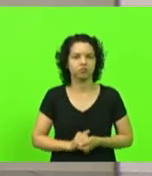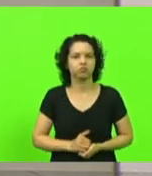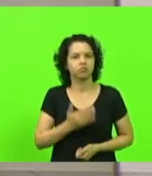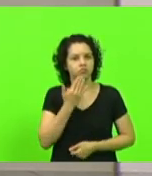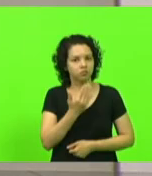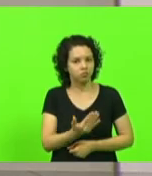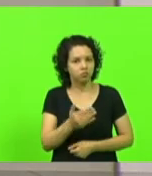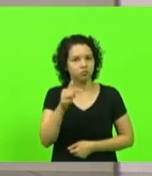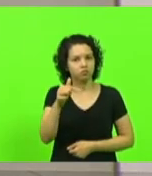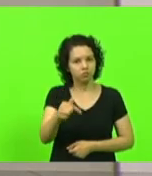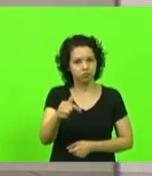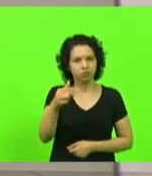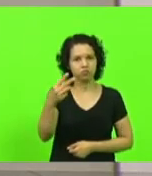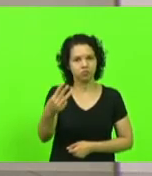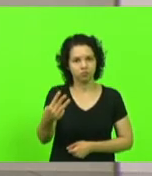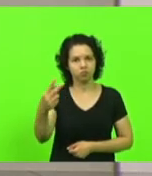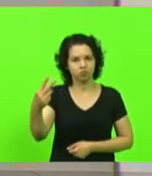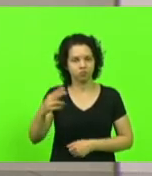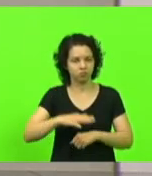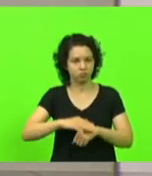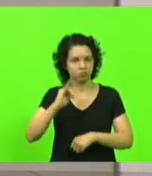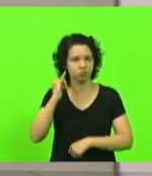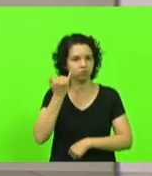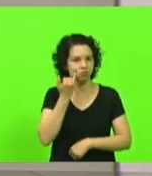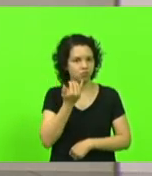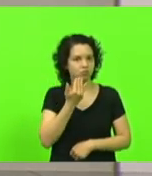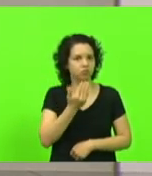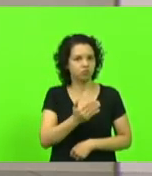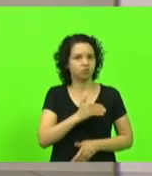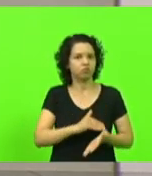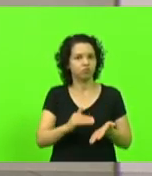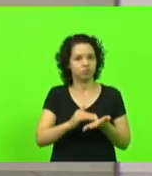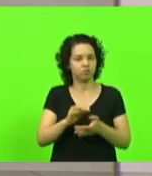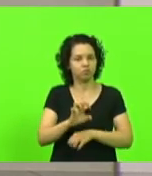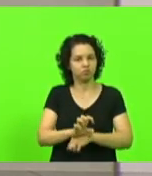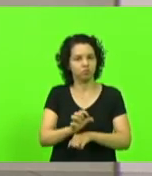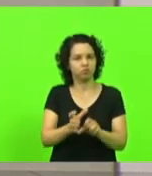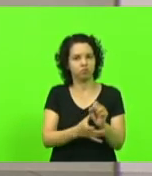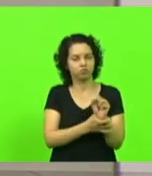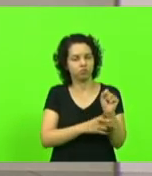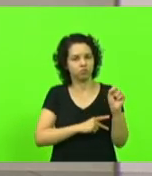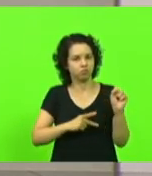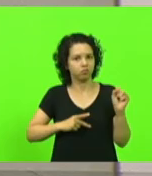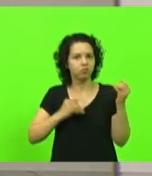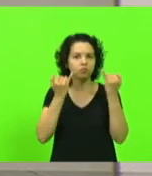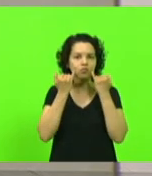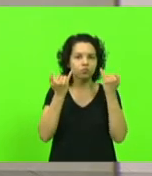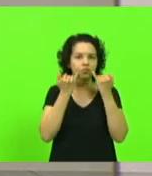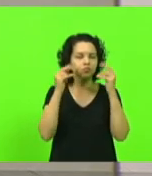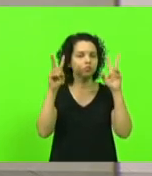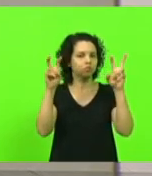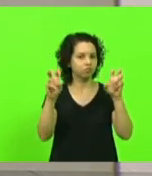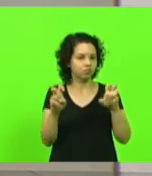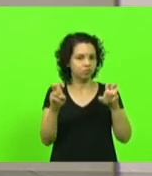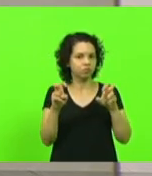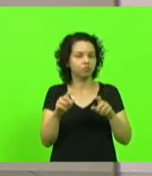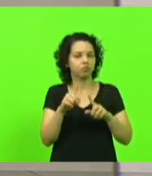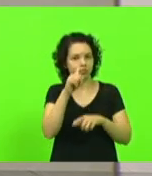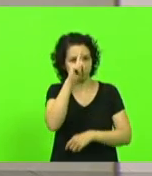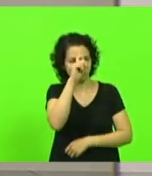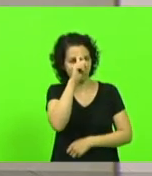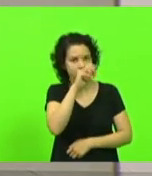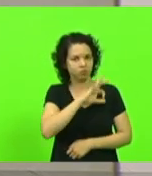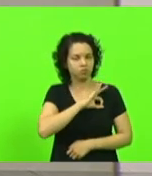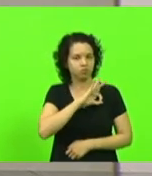informação 732, autor deputado Jessé Lopes, solicitando ao secretário de Estado da Segurança Pública informações acerca do Hospital da Polícia